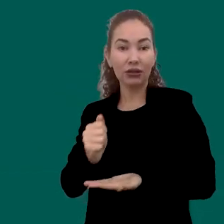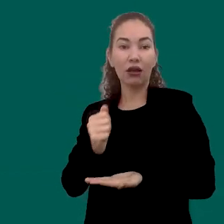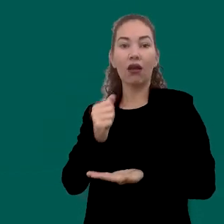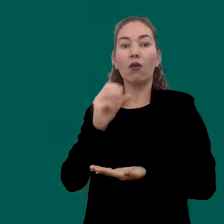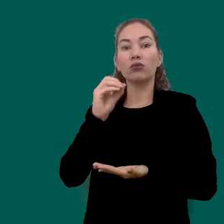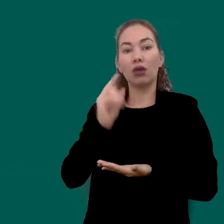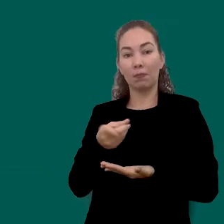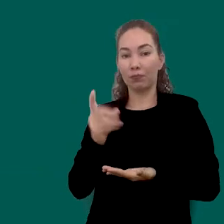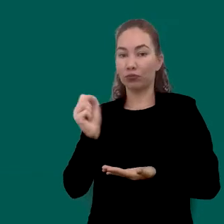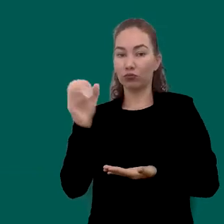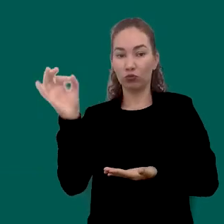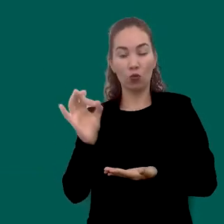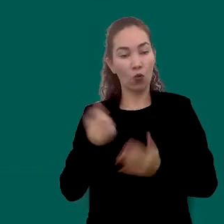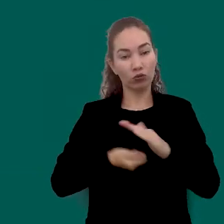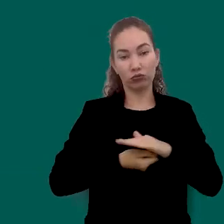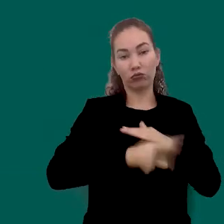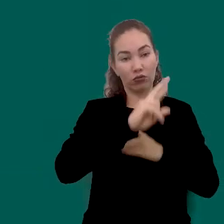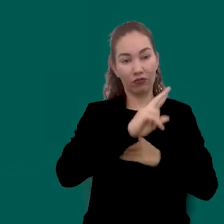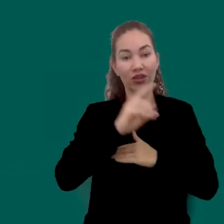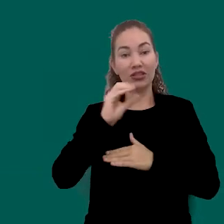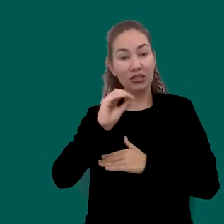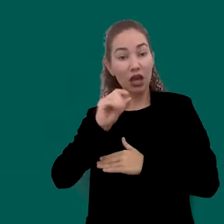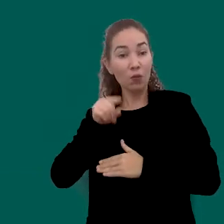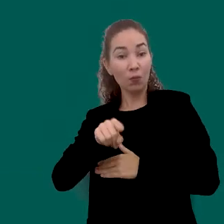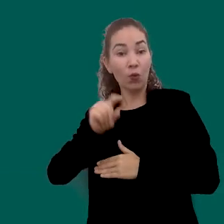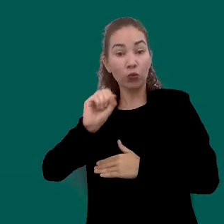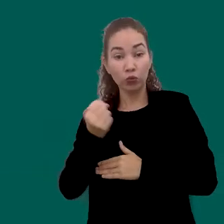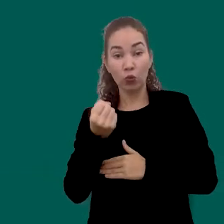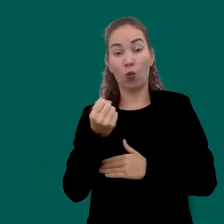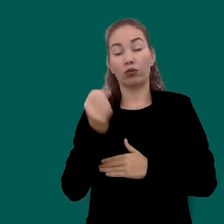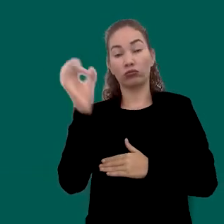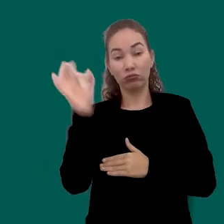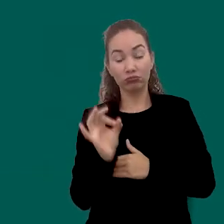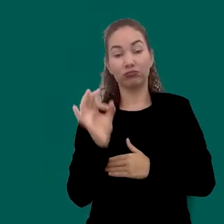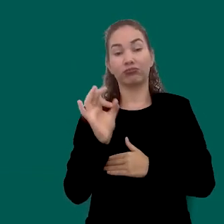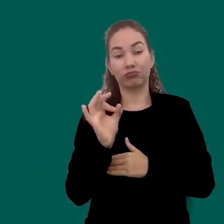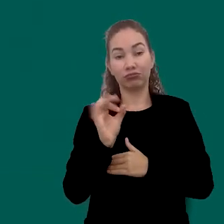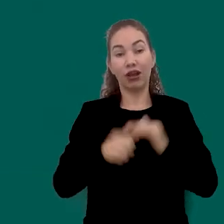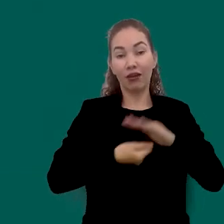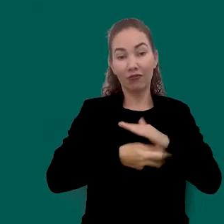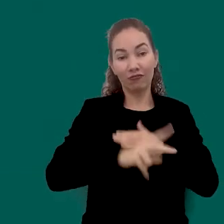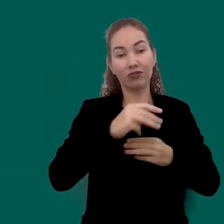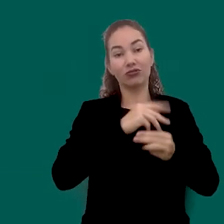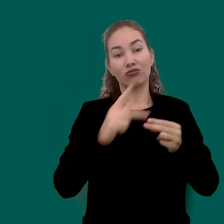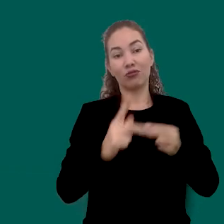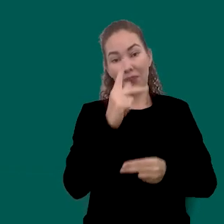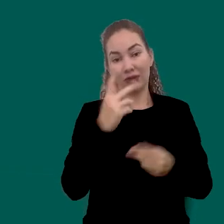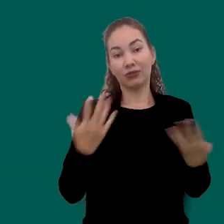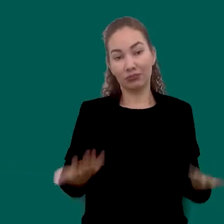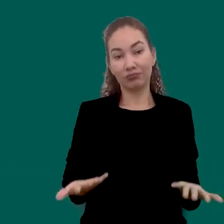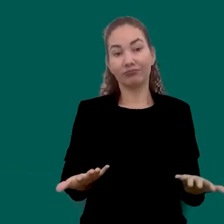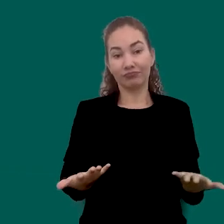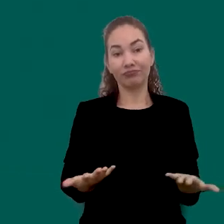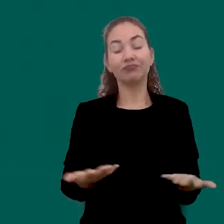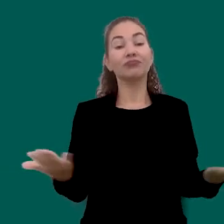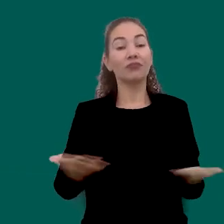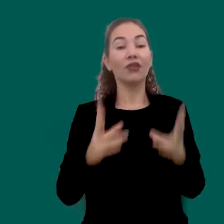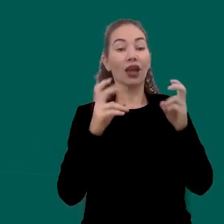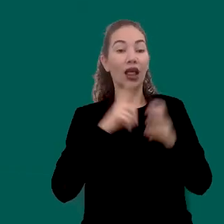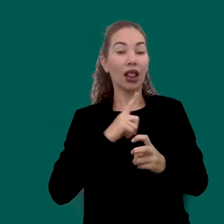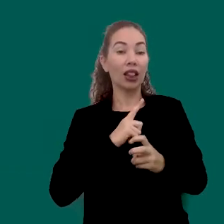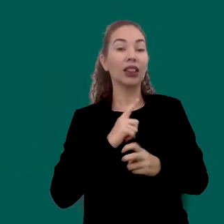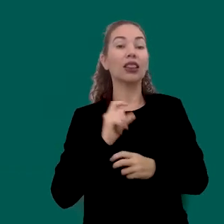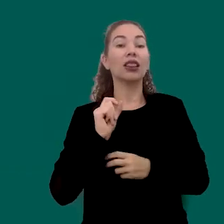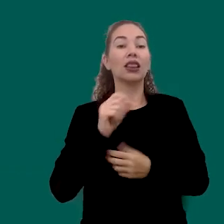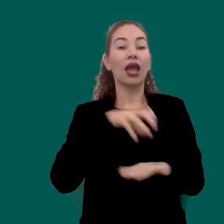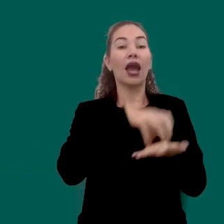é 0,8. É 0,8 do faturamento investido em marketing. Então, hoje a gente tem questão de agência para o